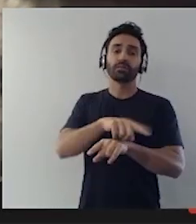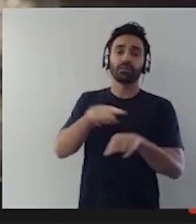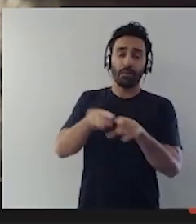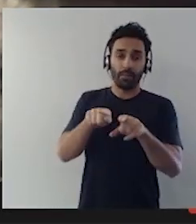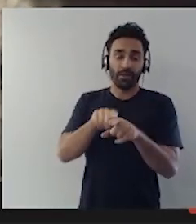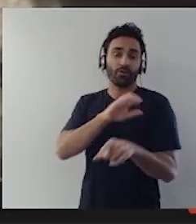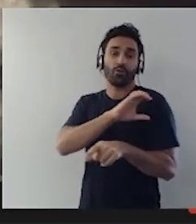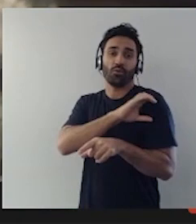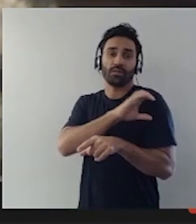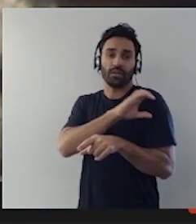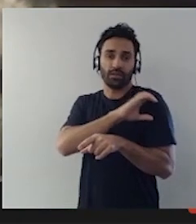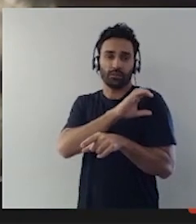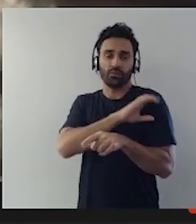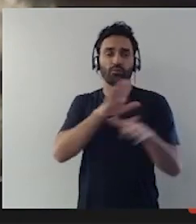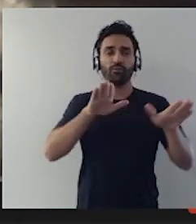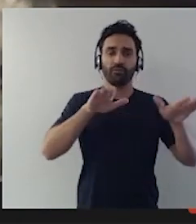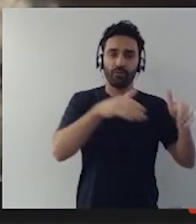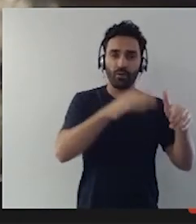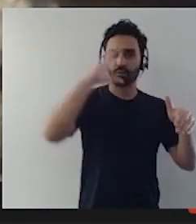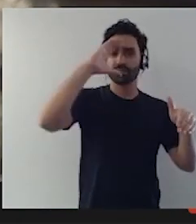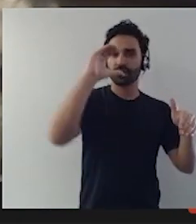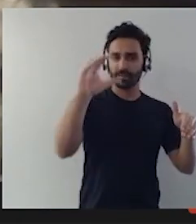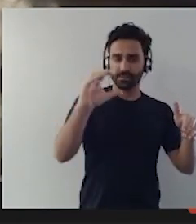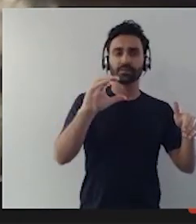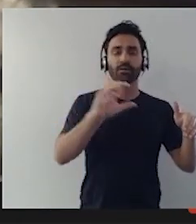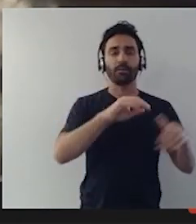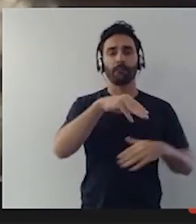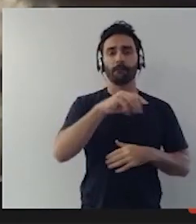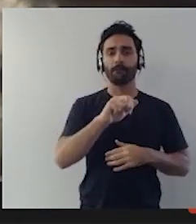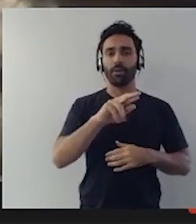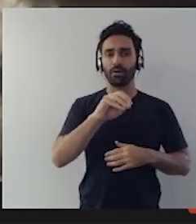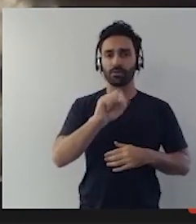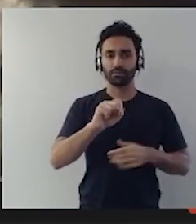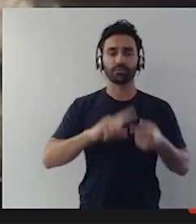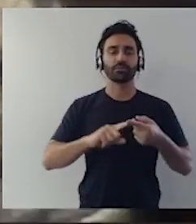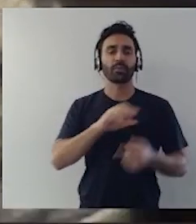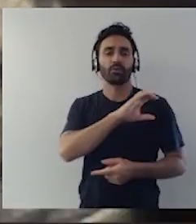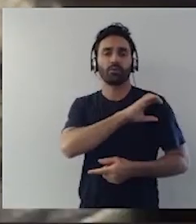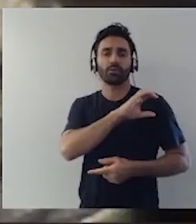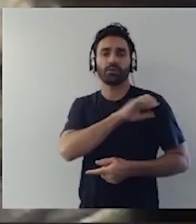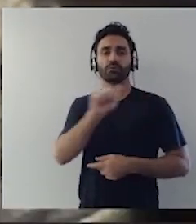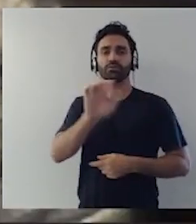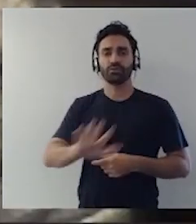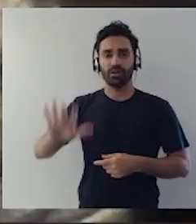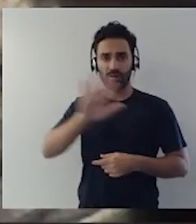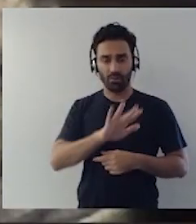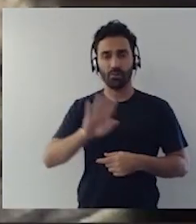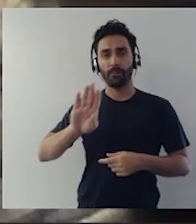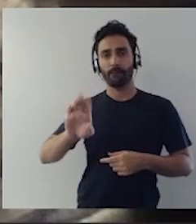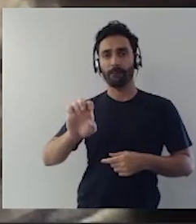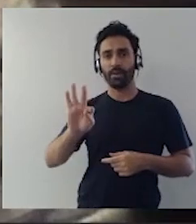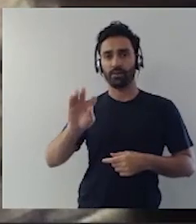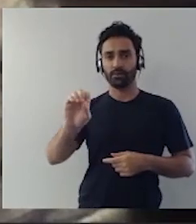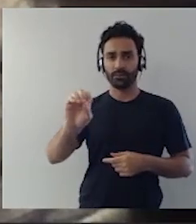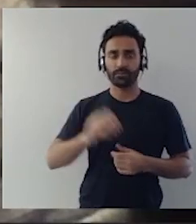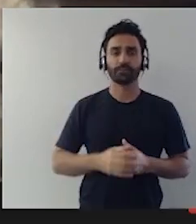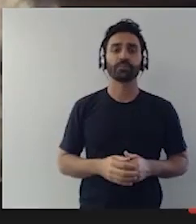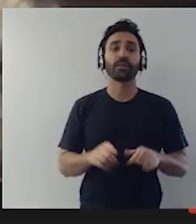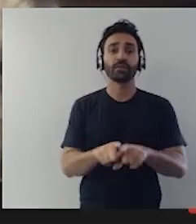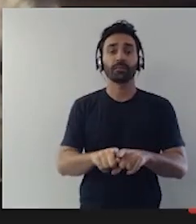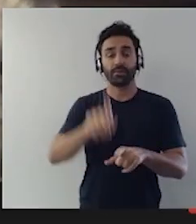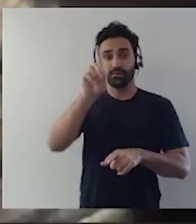honorário vitalício, Marcos Vinícius, o coordenador geral do evento, nosso querido Beto Simonetti, e